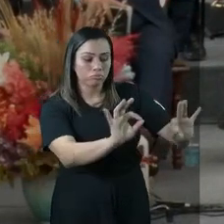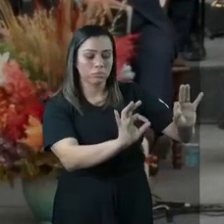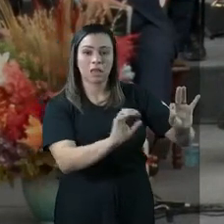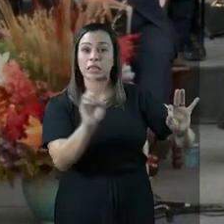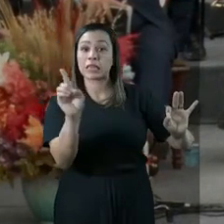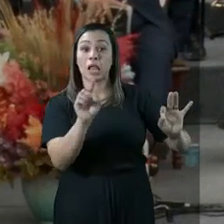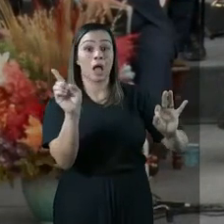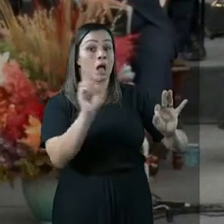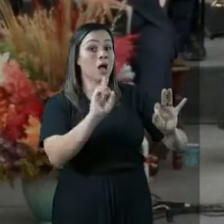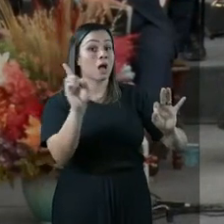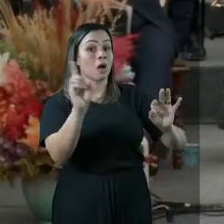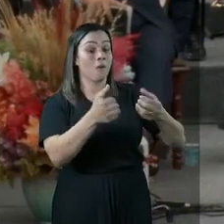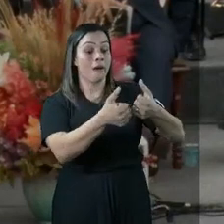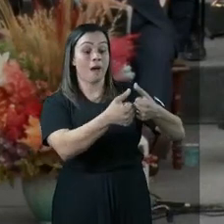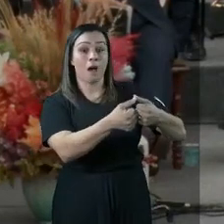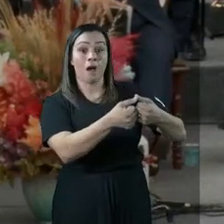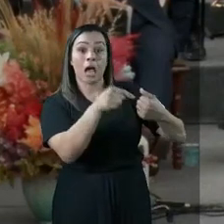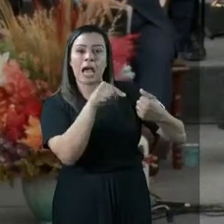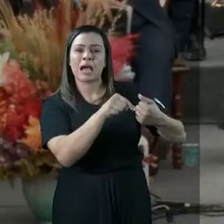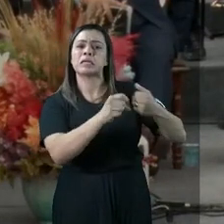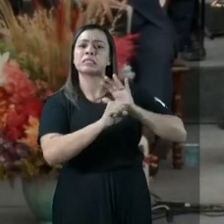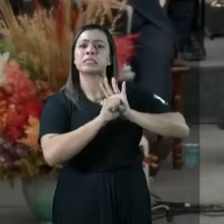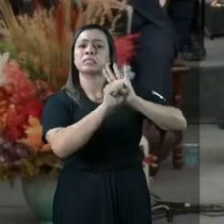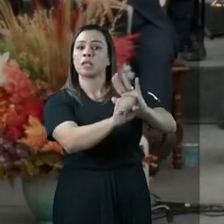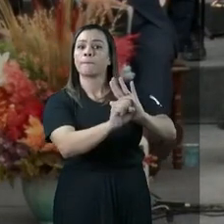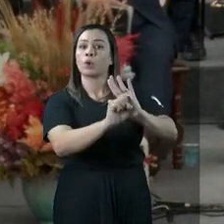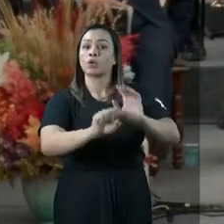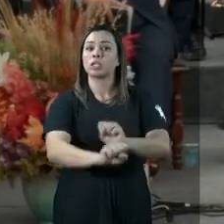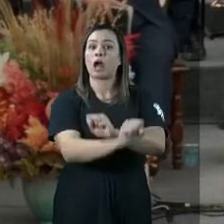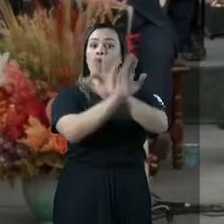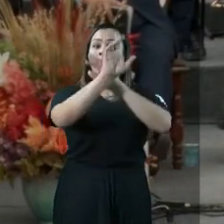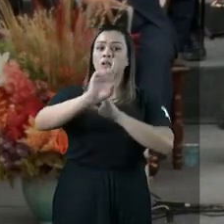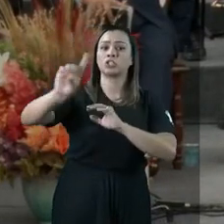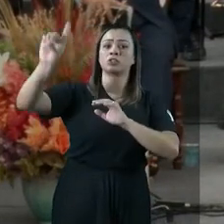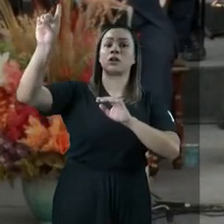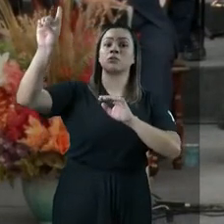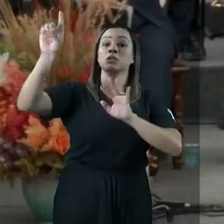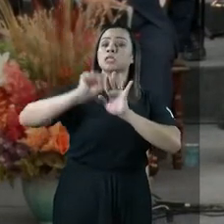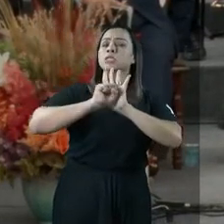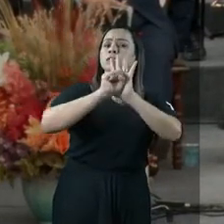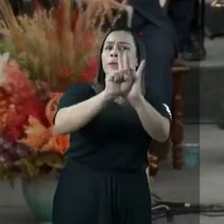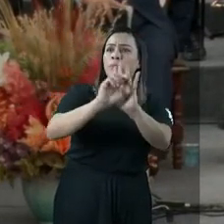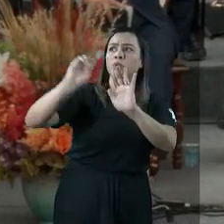Glória. Eu estou diante da bendita face do Rei da Glória. Eu estou diante da bendita pessoa